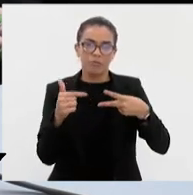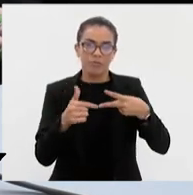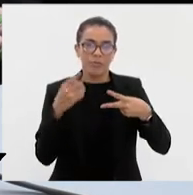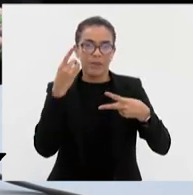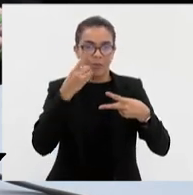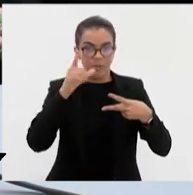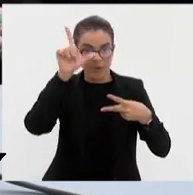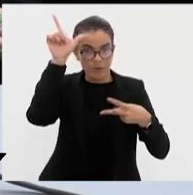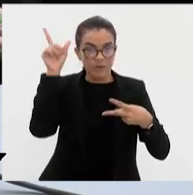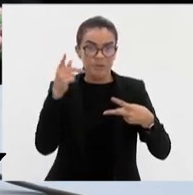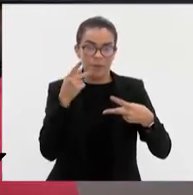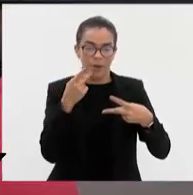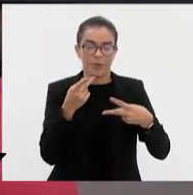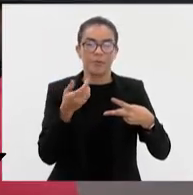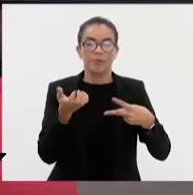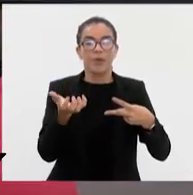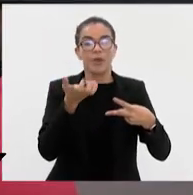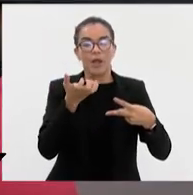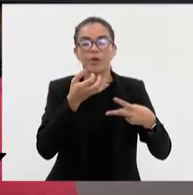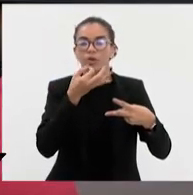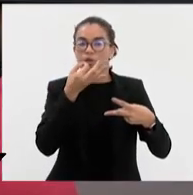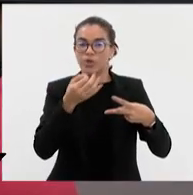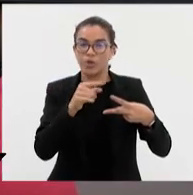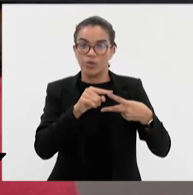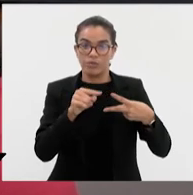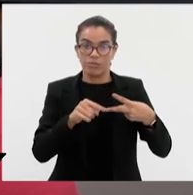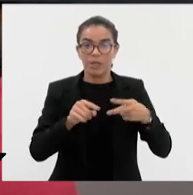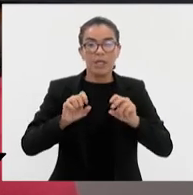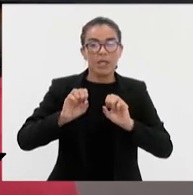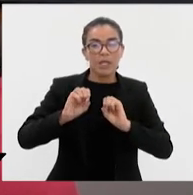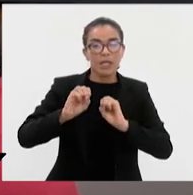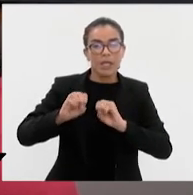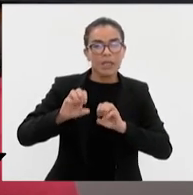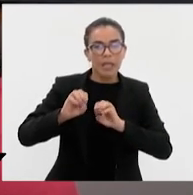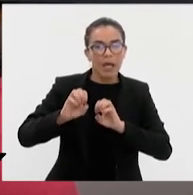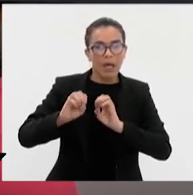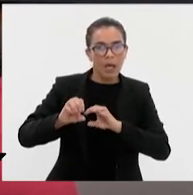dois comentários. Quem dá aula de esporte,